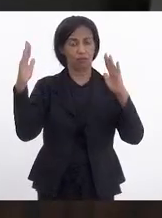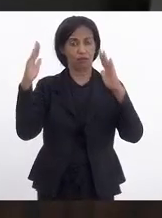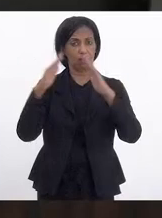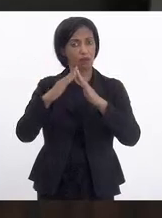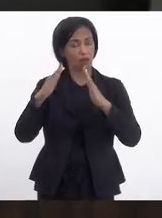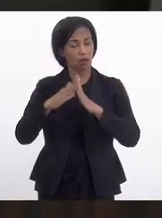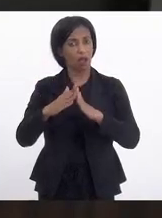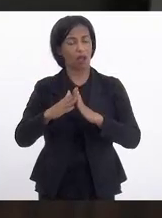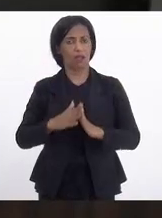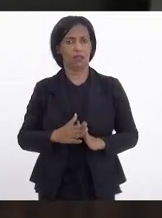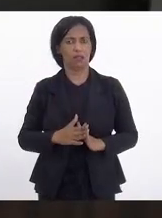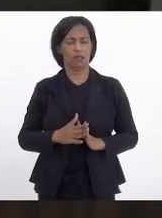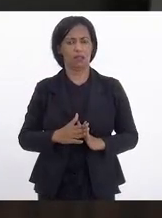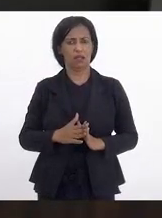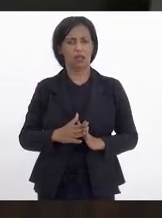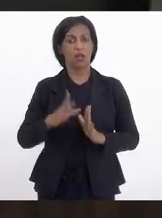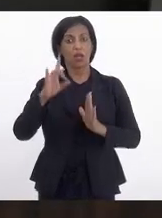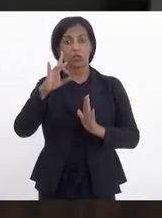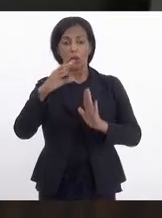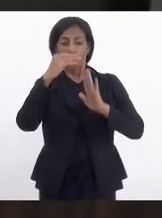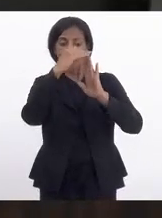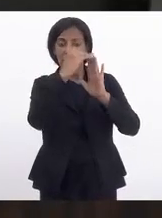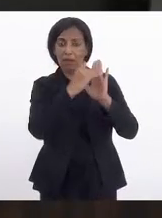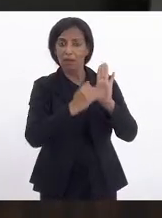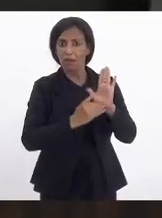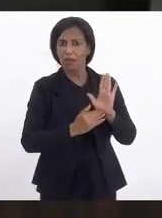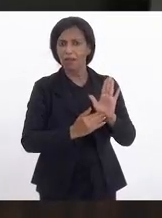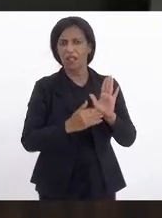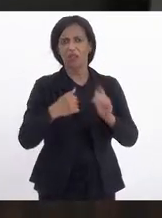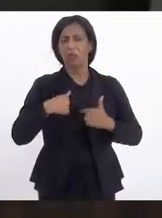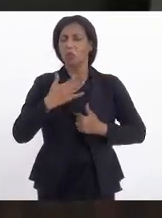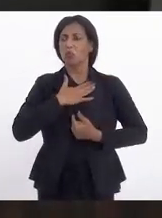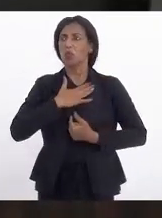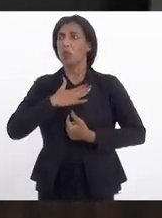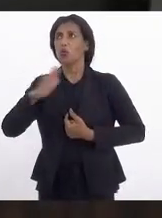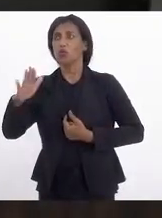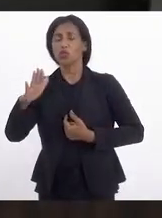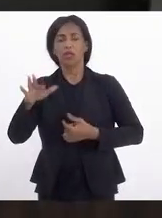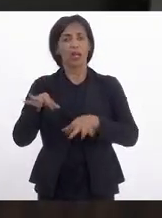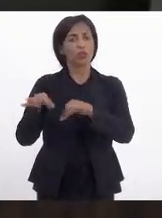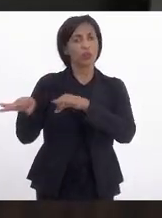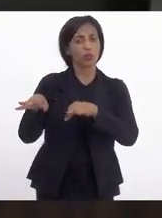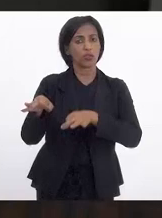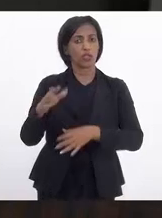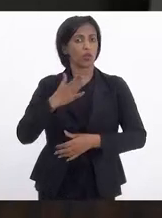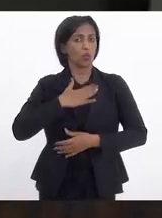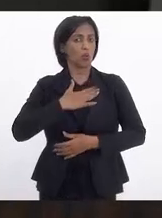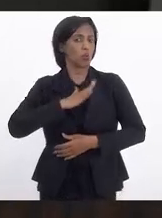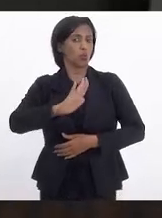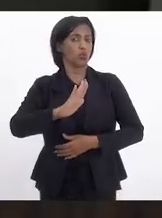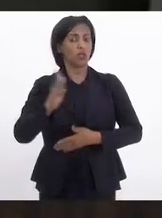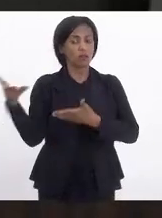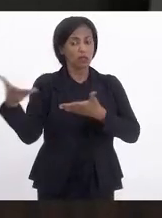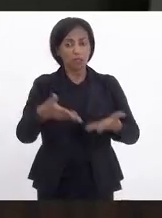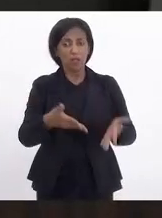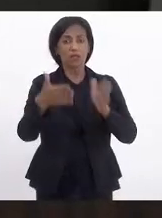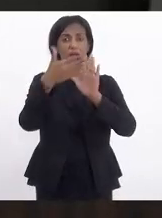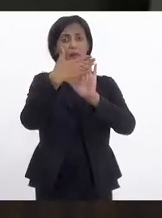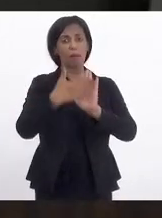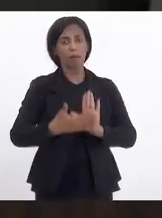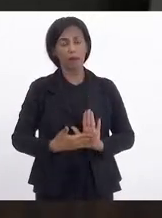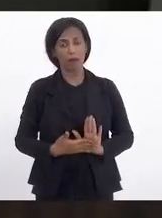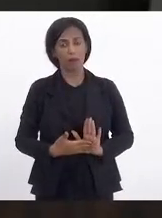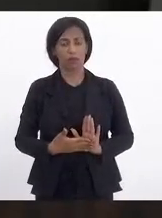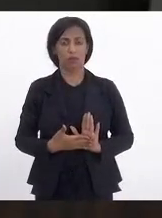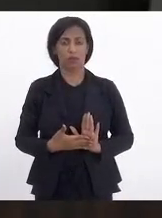então é só para gente fazer dentro da da humanidade eu não tenho que gostar do projeto ou gostar eu tenho que trazer para a pauta